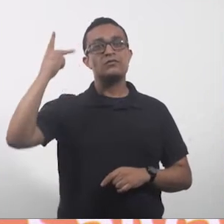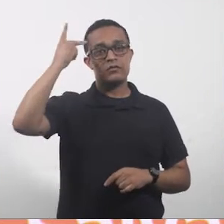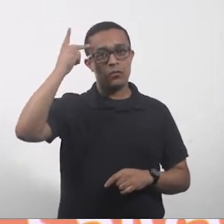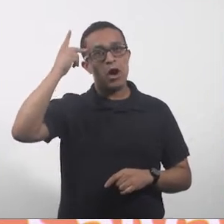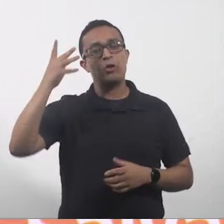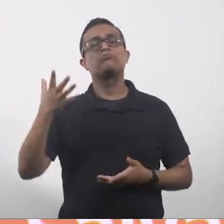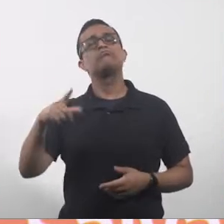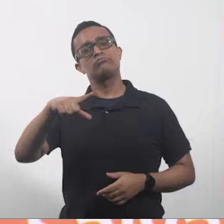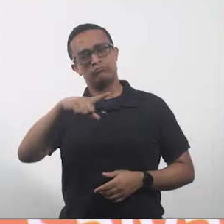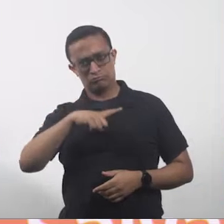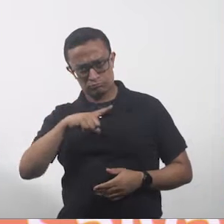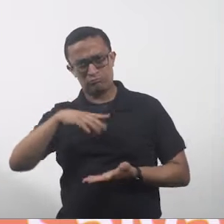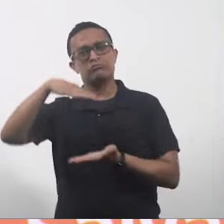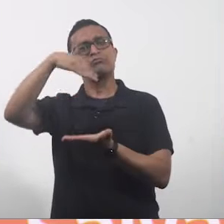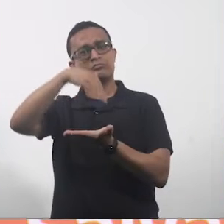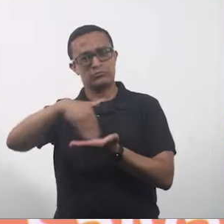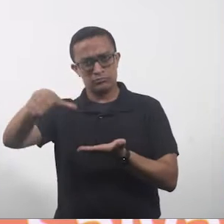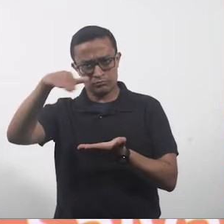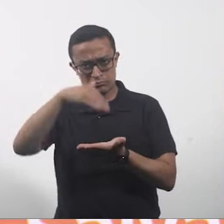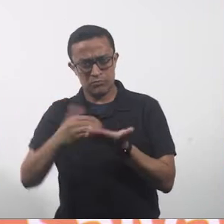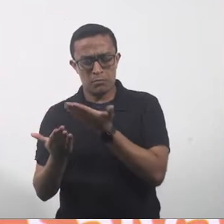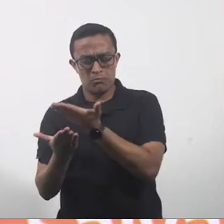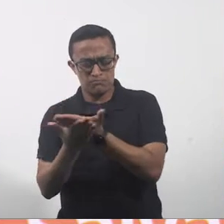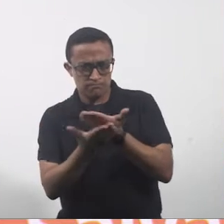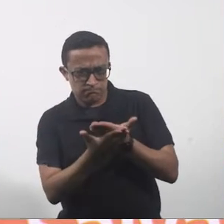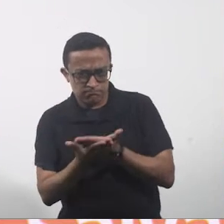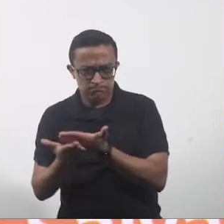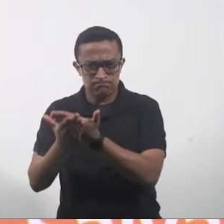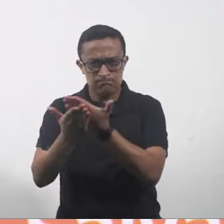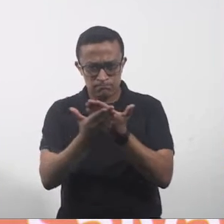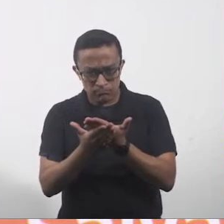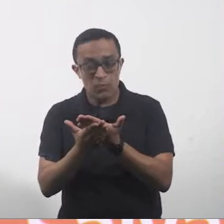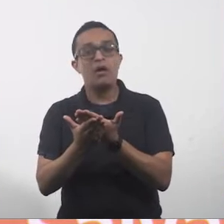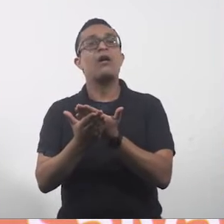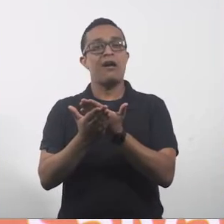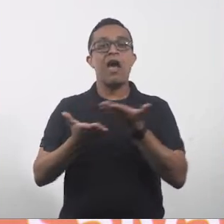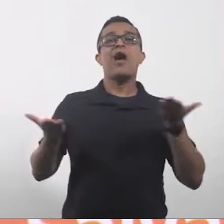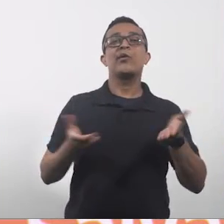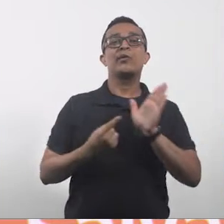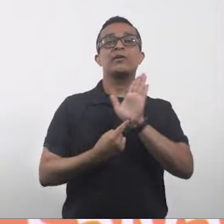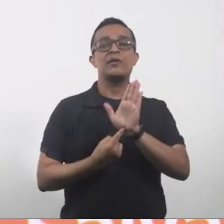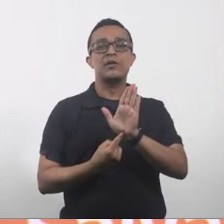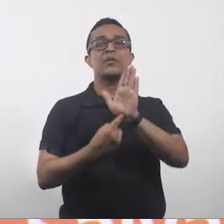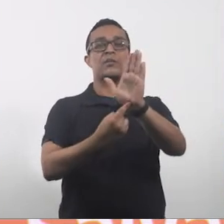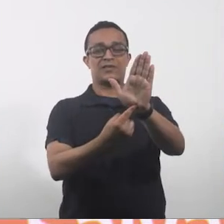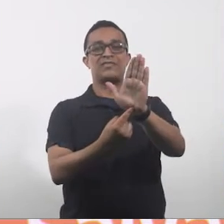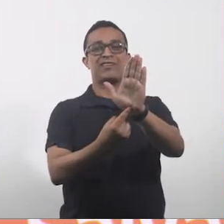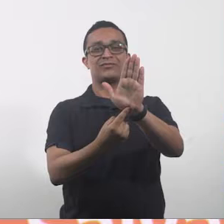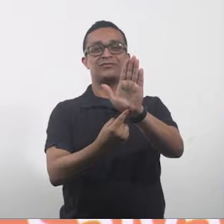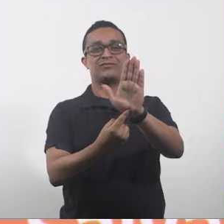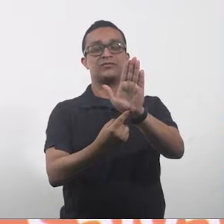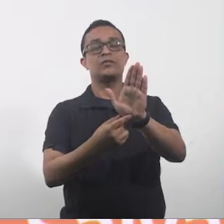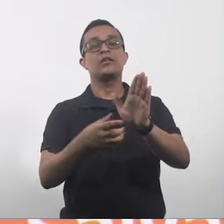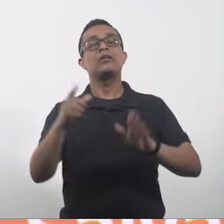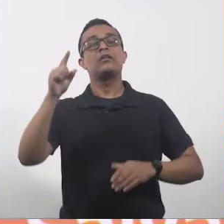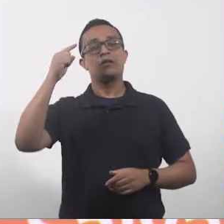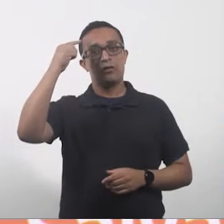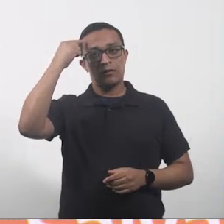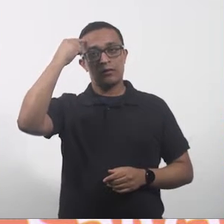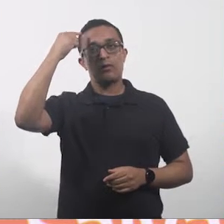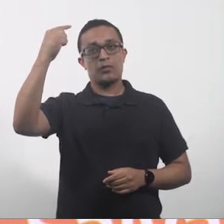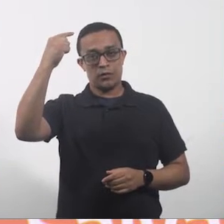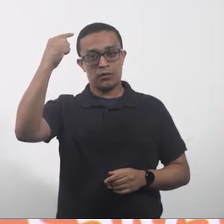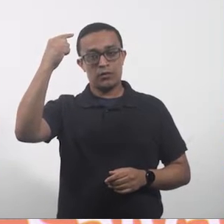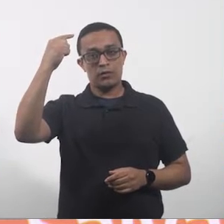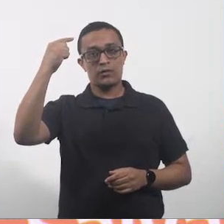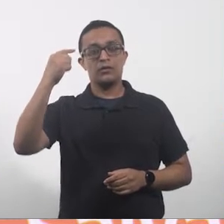feito, a Secretaria fez os estudos e irá apresentar agora a todos vocês, lembrando